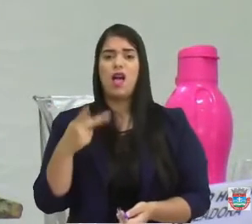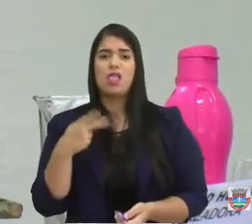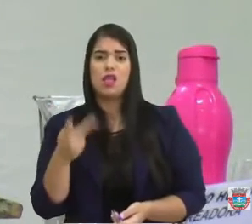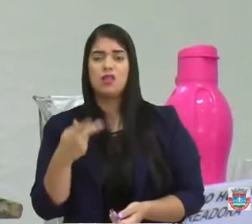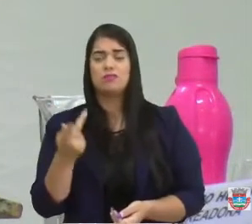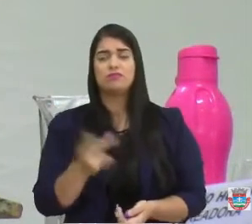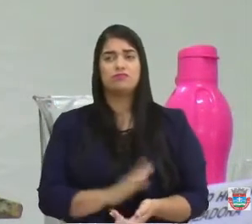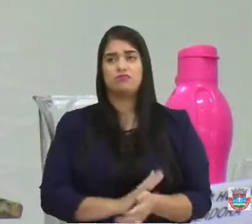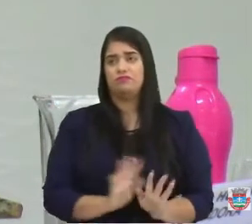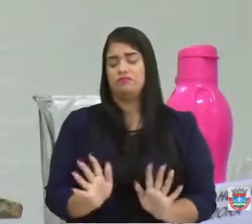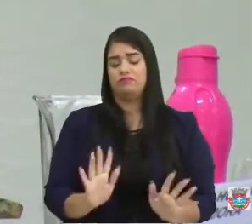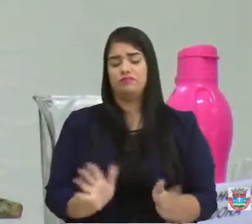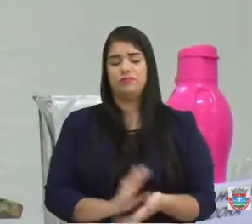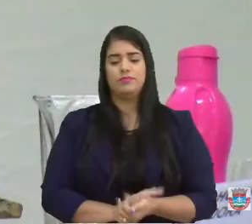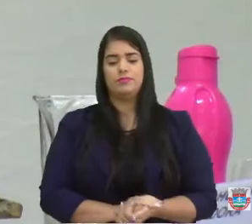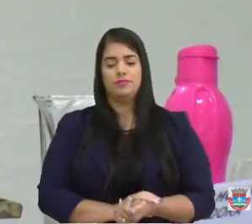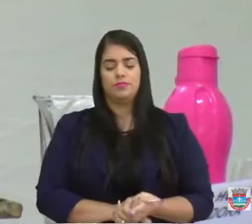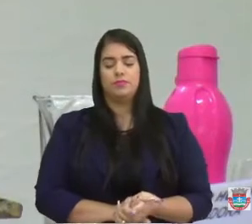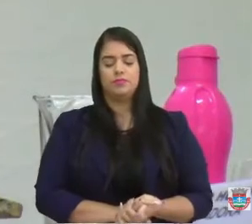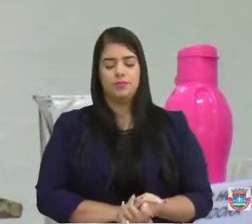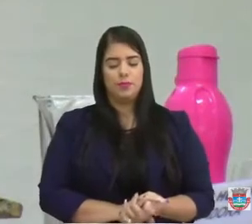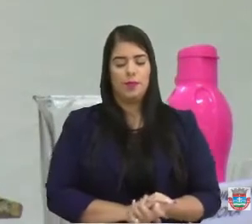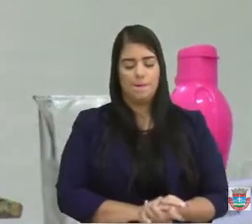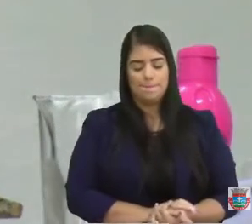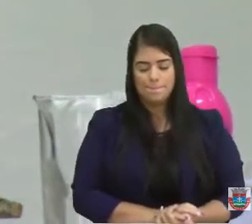cabo, eu digo na cara. Aí fica uns babão assim.